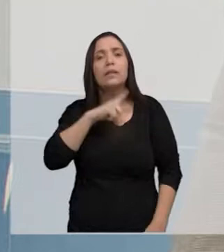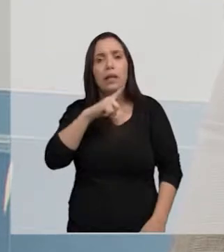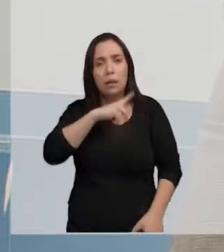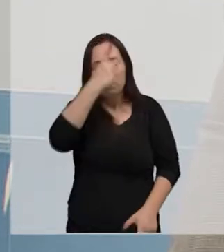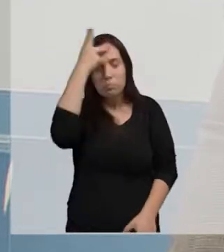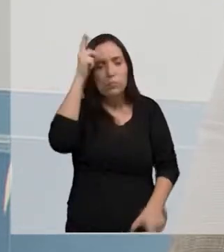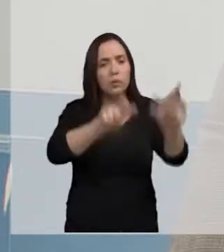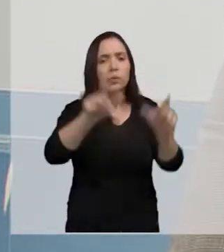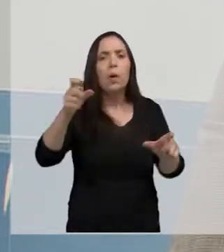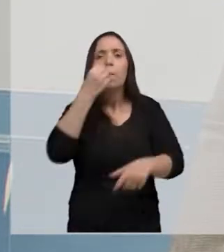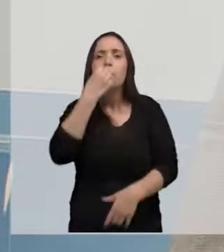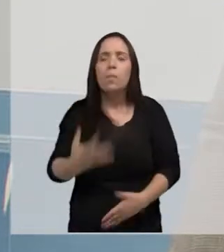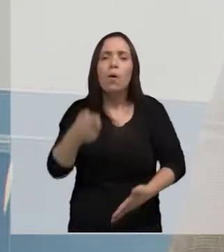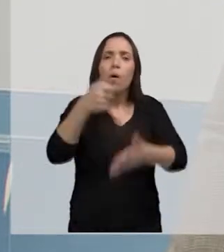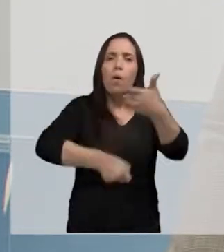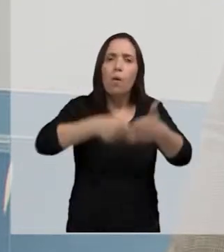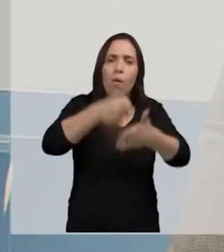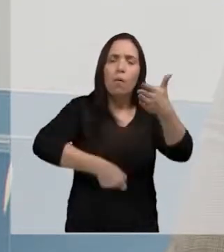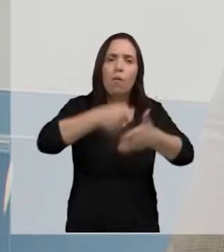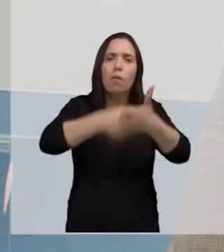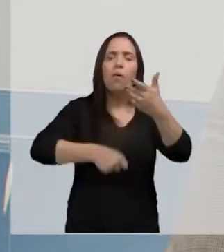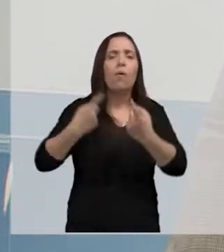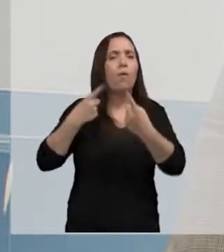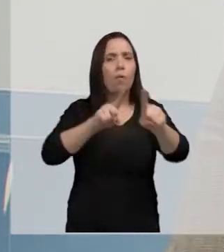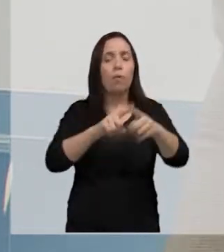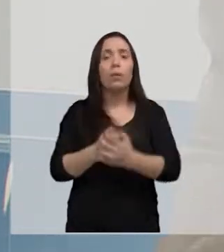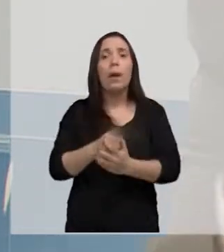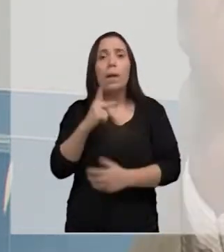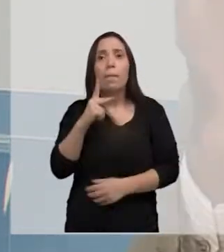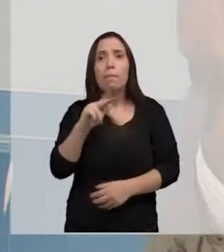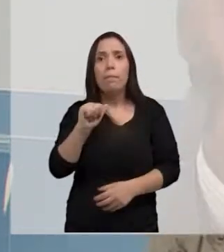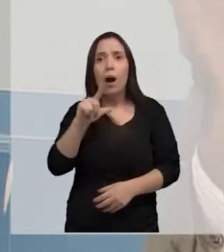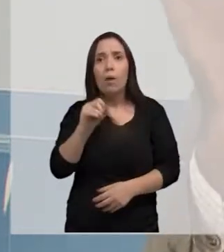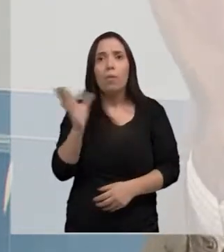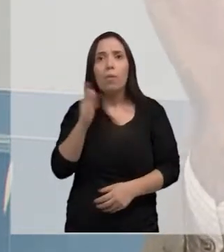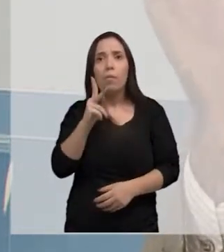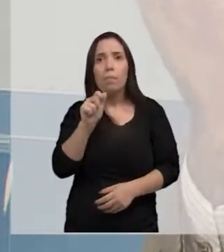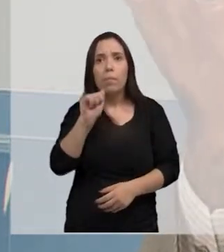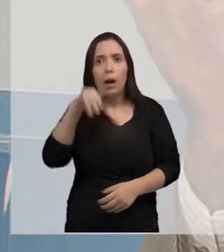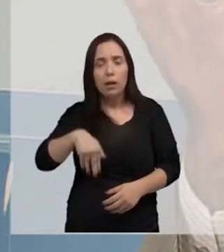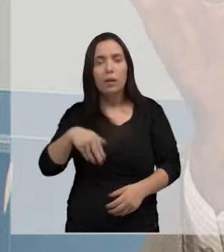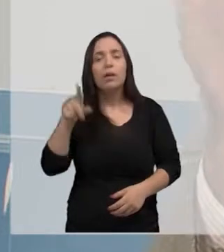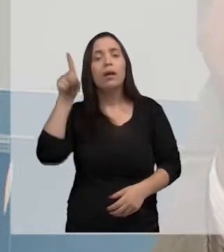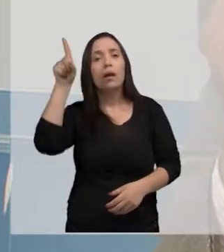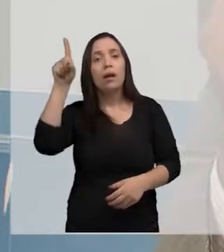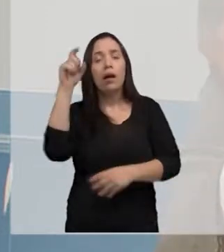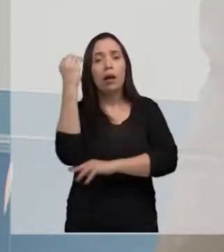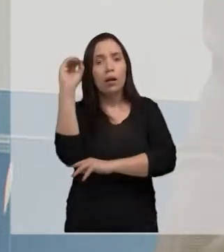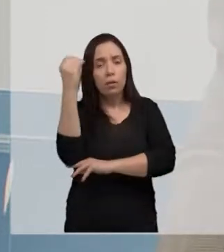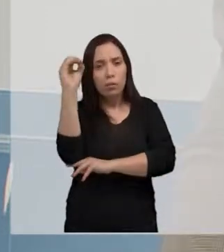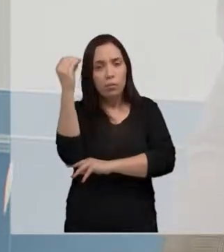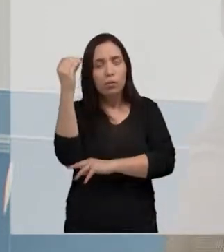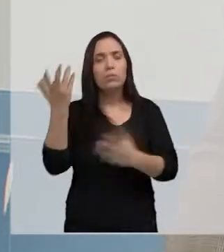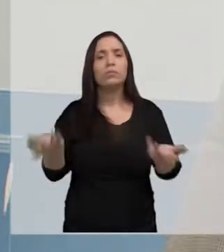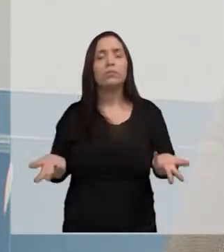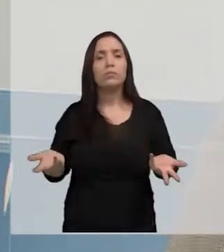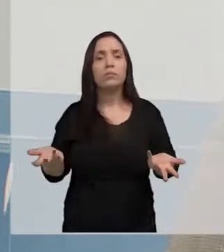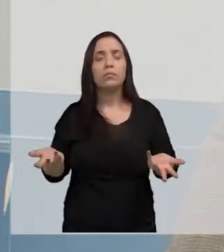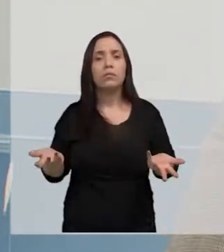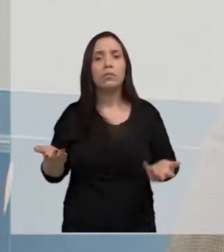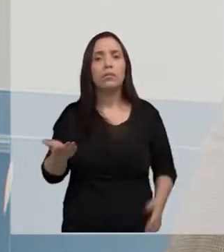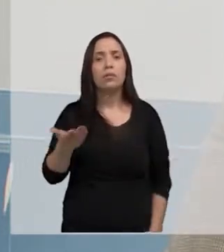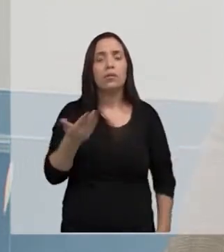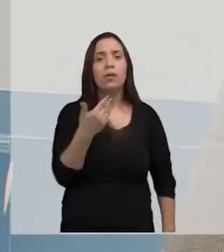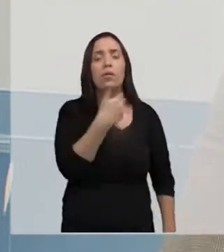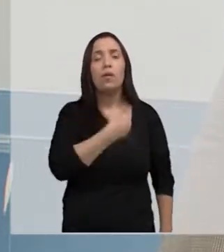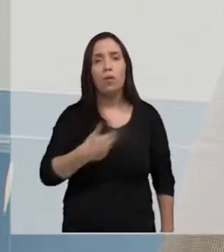que lutam contra a corrupção, que combatem a corrupção. Paulo Paim, o que diga. Paulo Paim, lá no Rio Grande do Sul. O governador